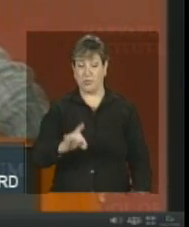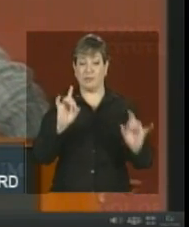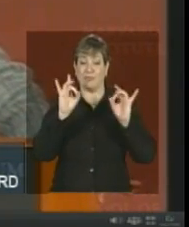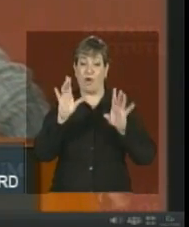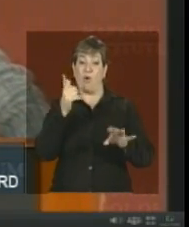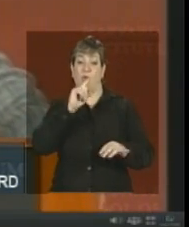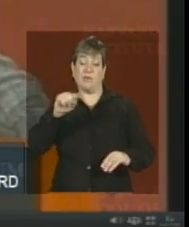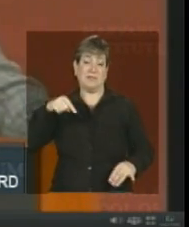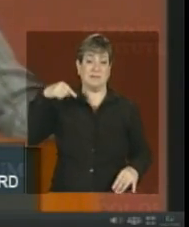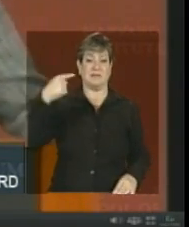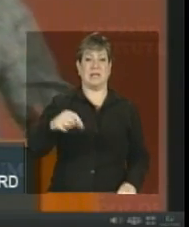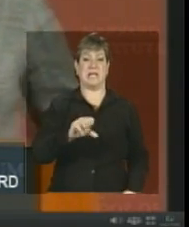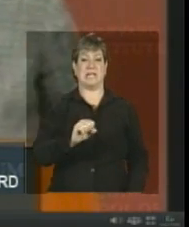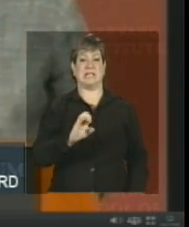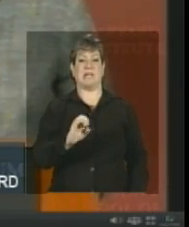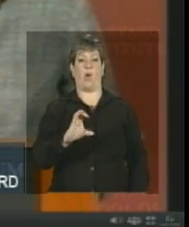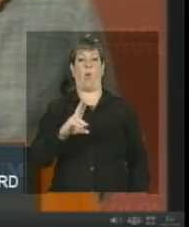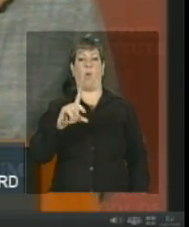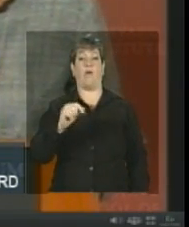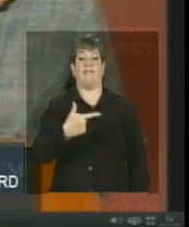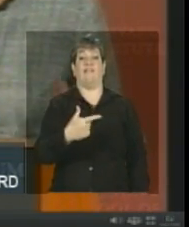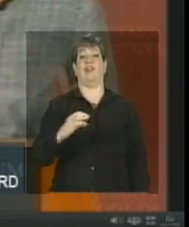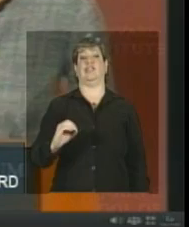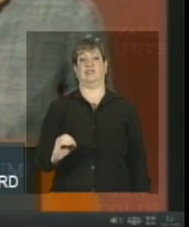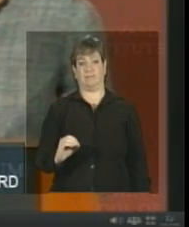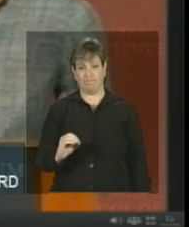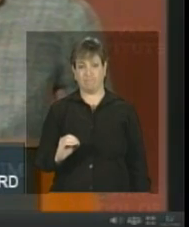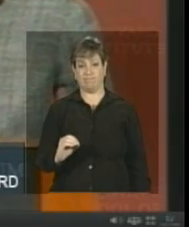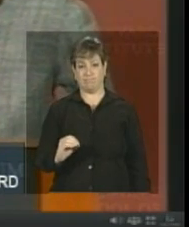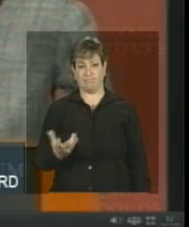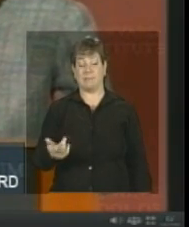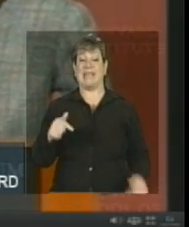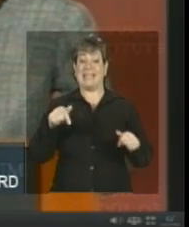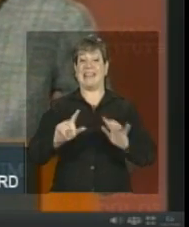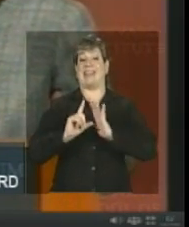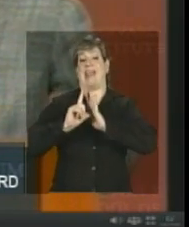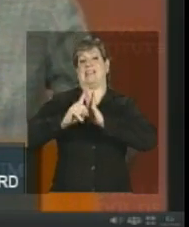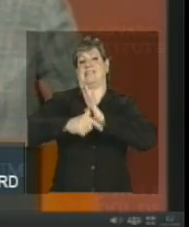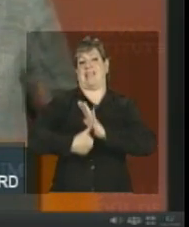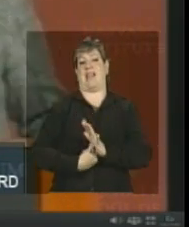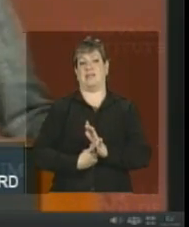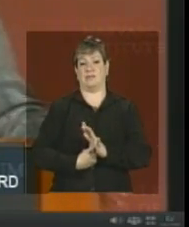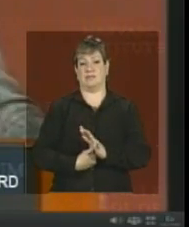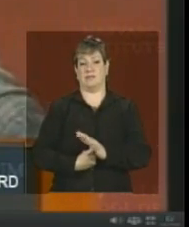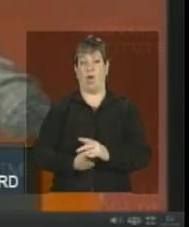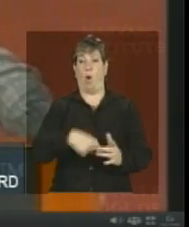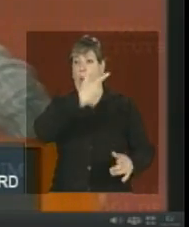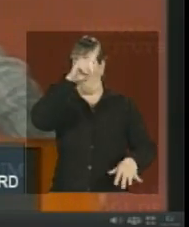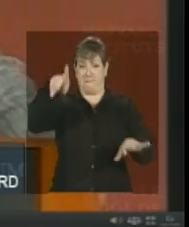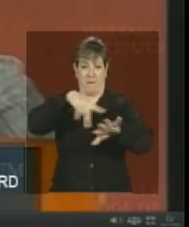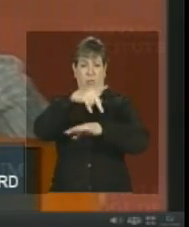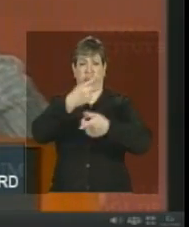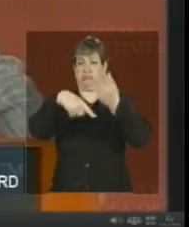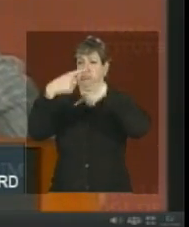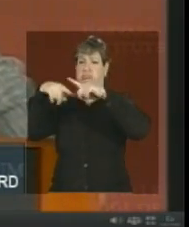século XX. Esse processo nós temos de acelerar agora, e